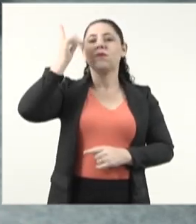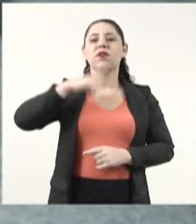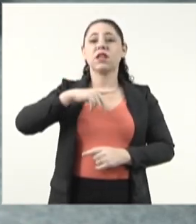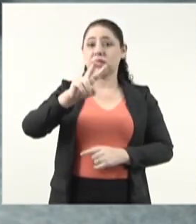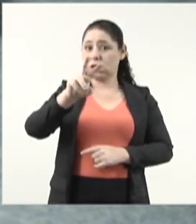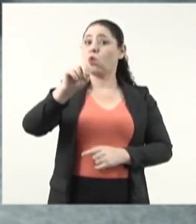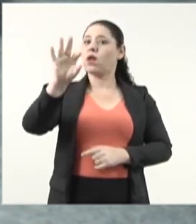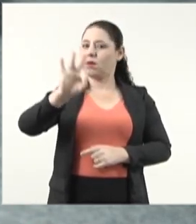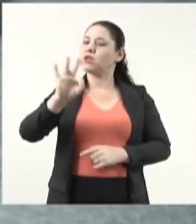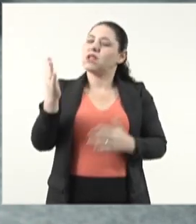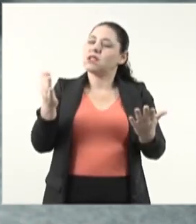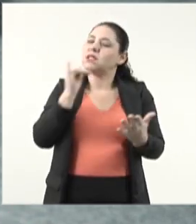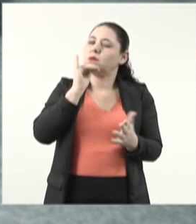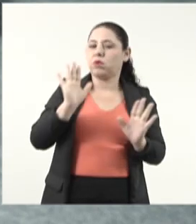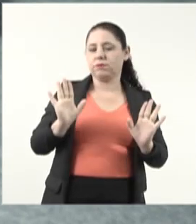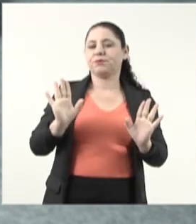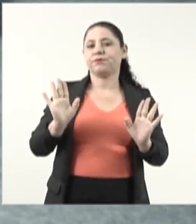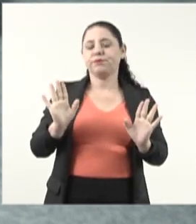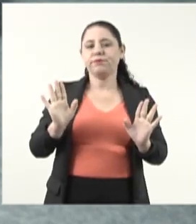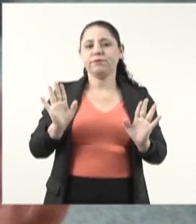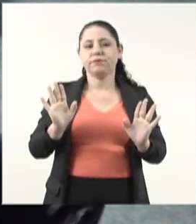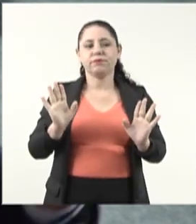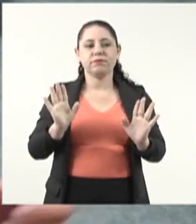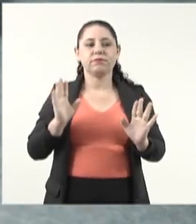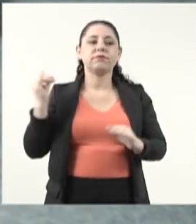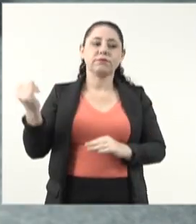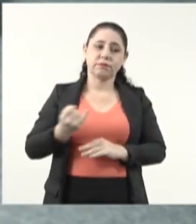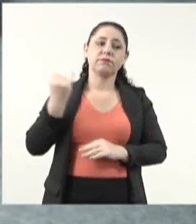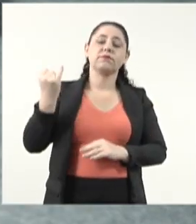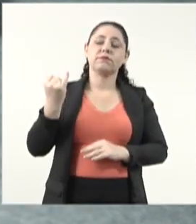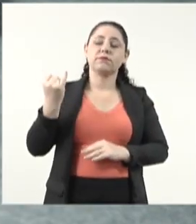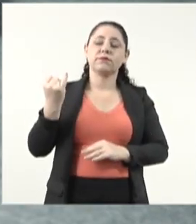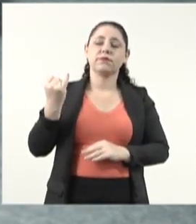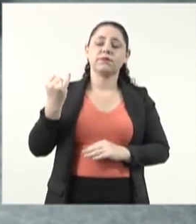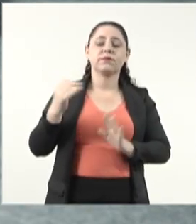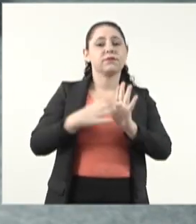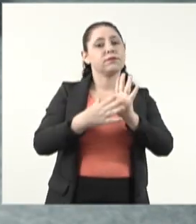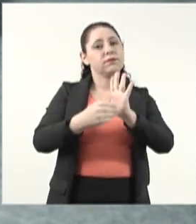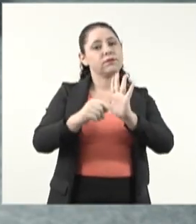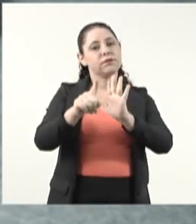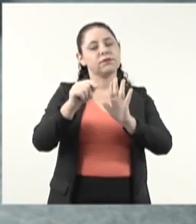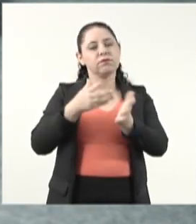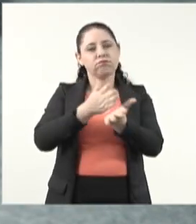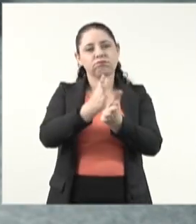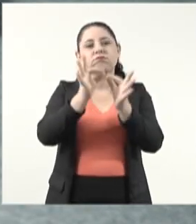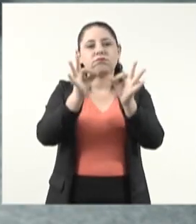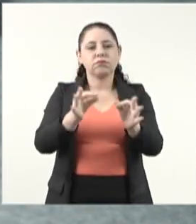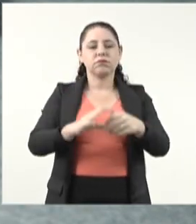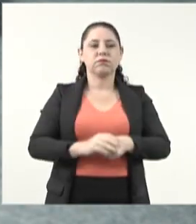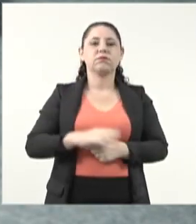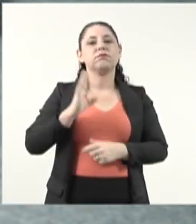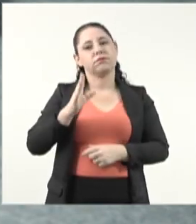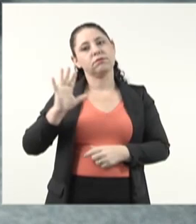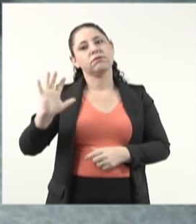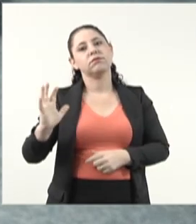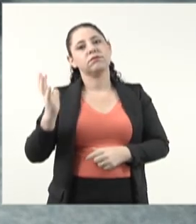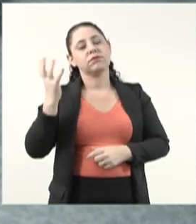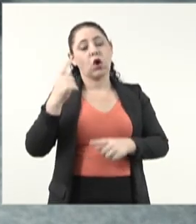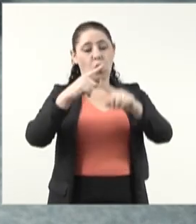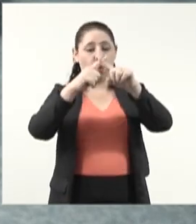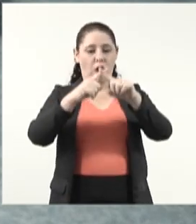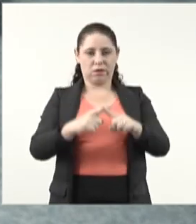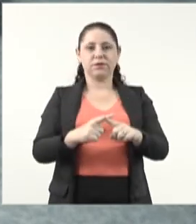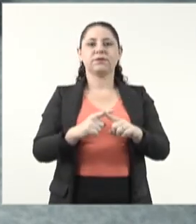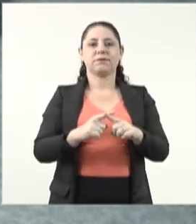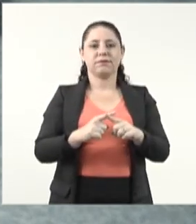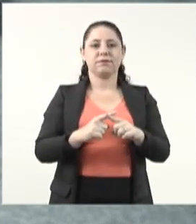ter representatividade, né? Acho importantíssimo modelo, e eu acho que esse vai ser o caminho. Isso já vem acontecendo em concursos